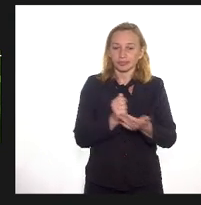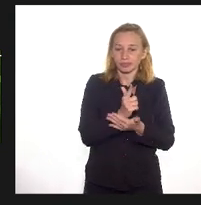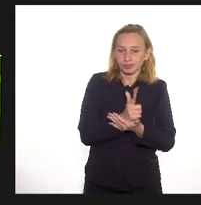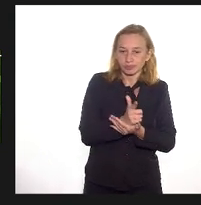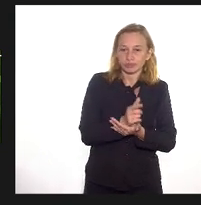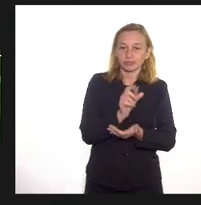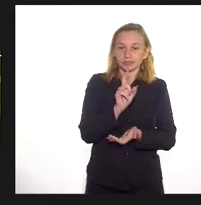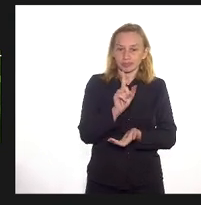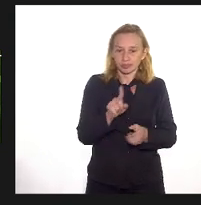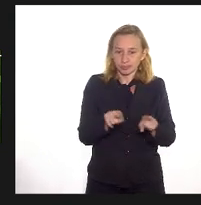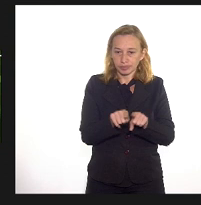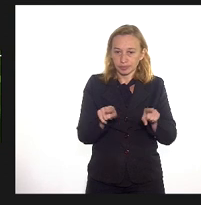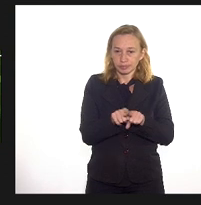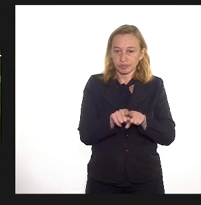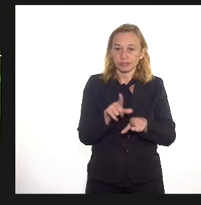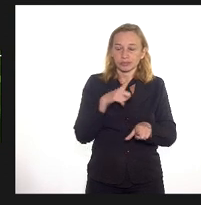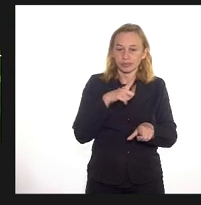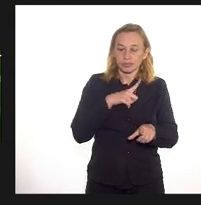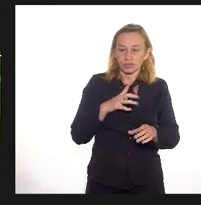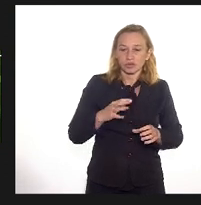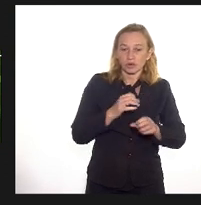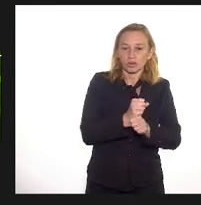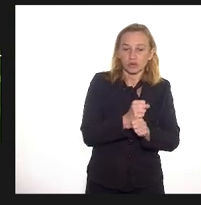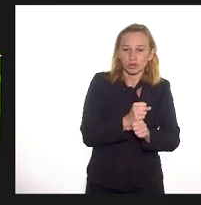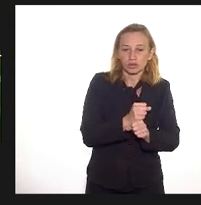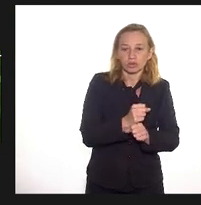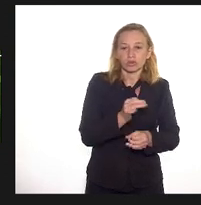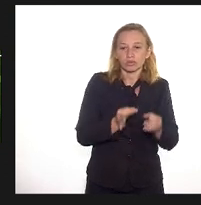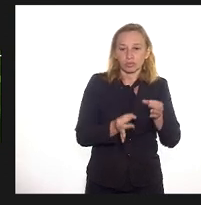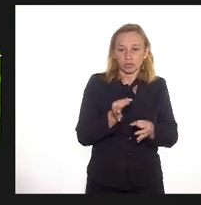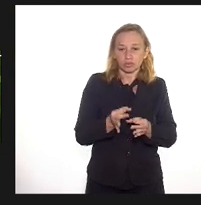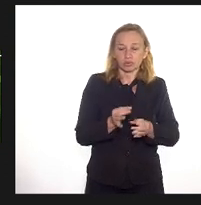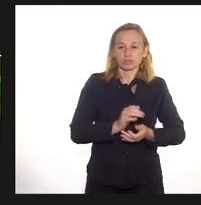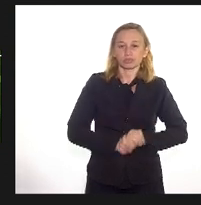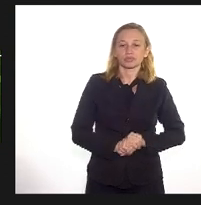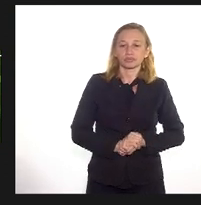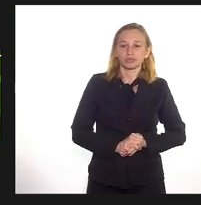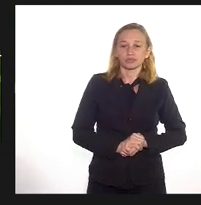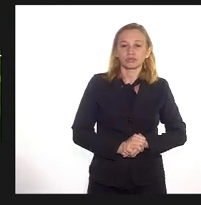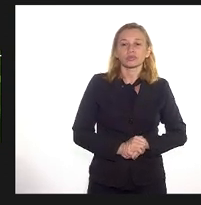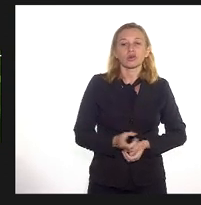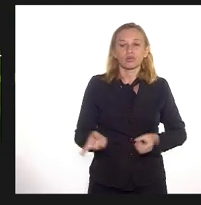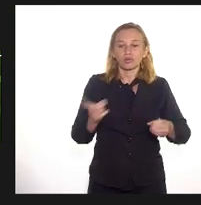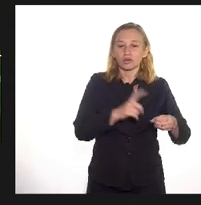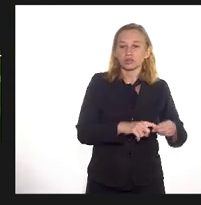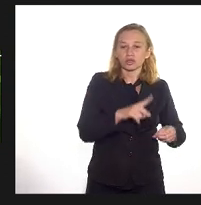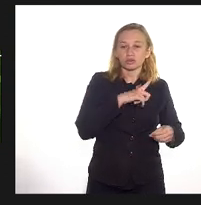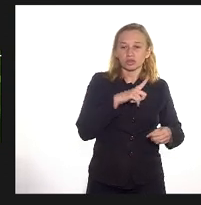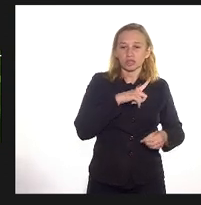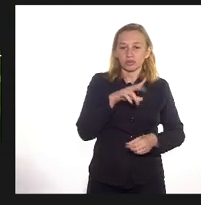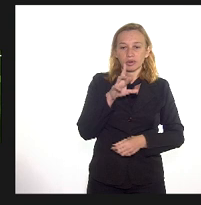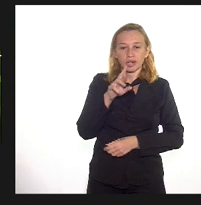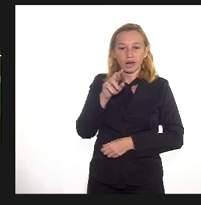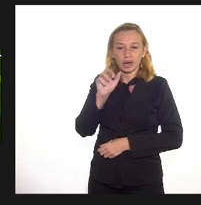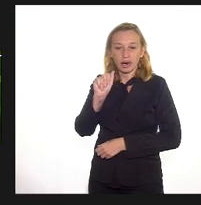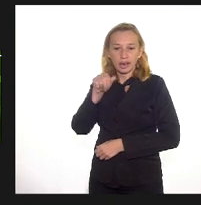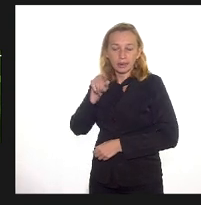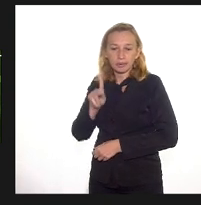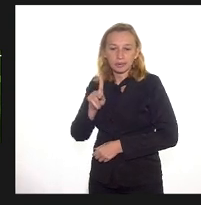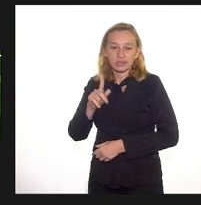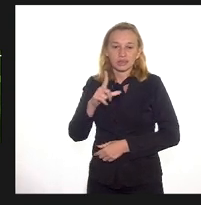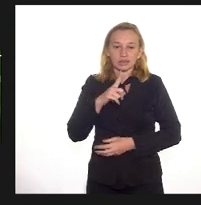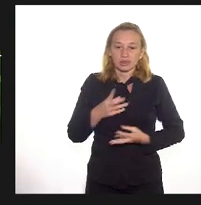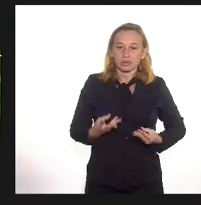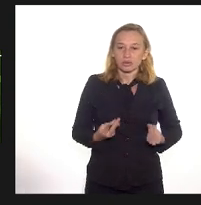também dos tributos incidentes. Então, voltando aqui, a gente tem na RAMP 2, aqui a gente cita, né, que os